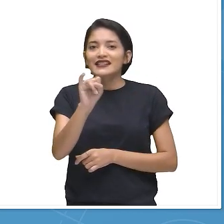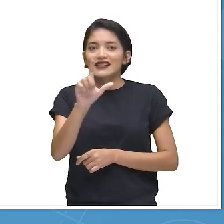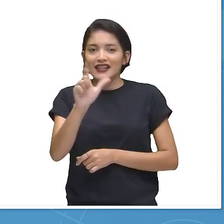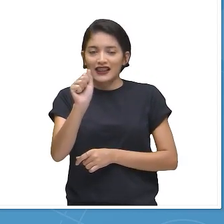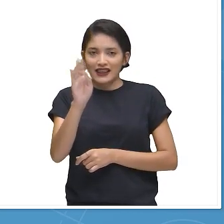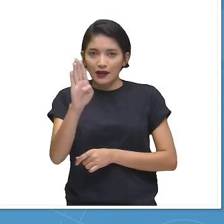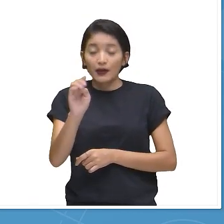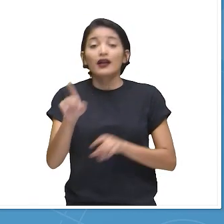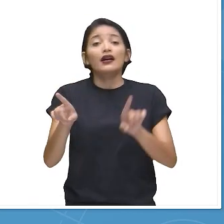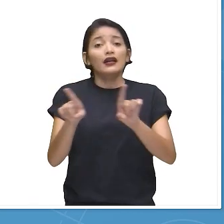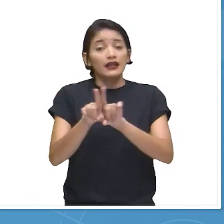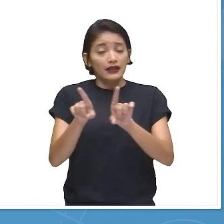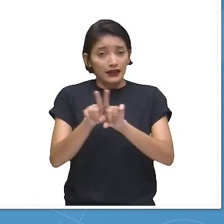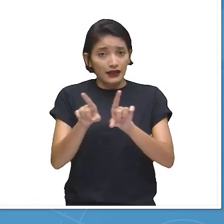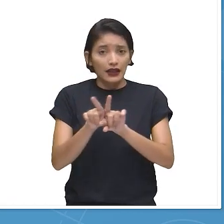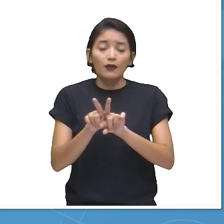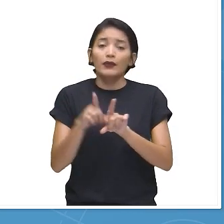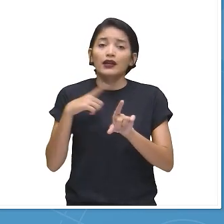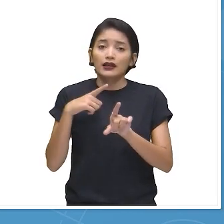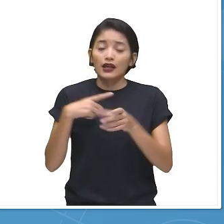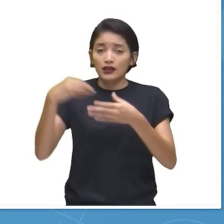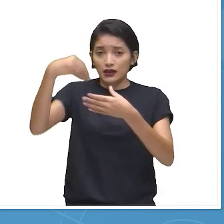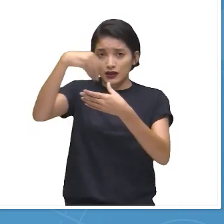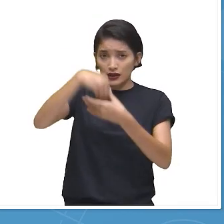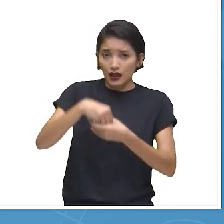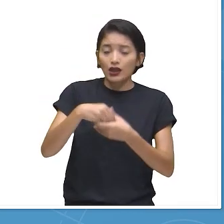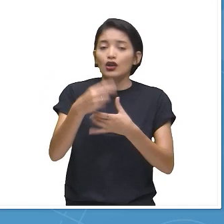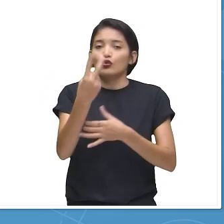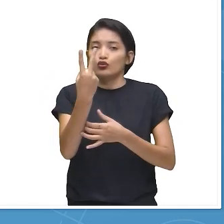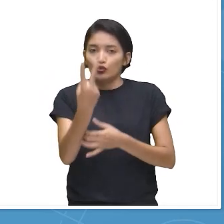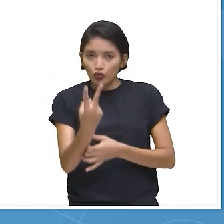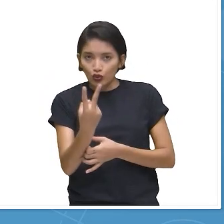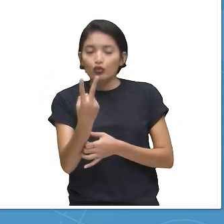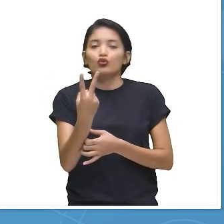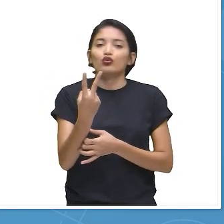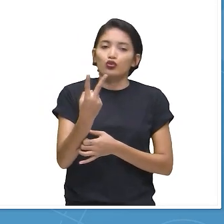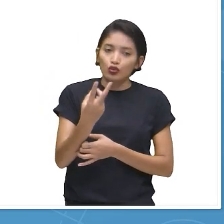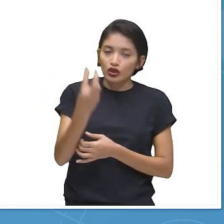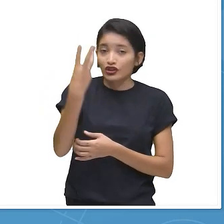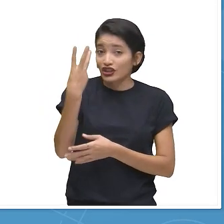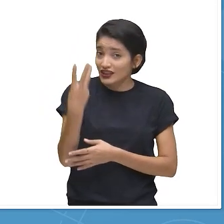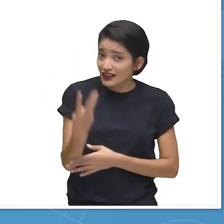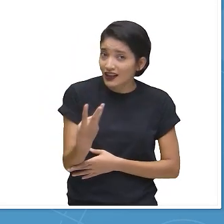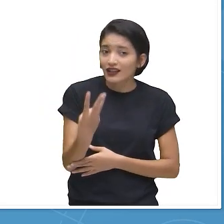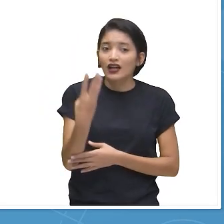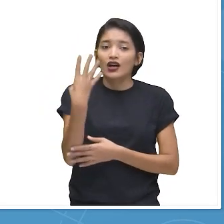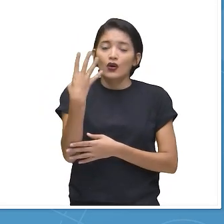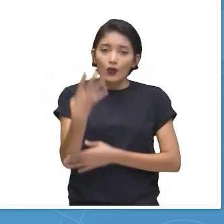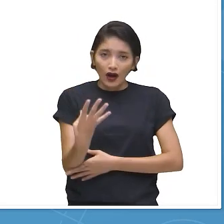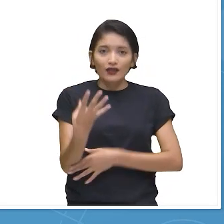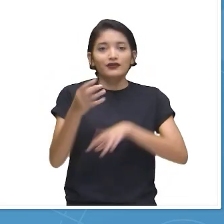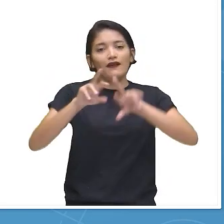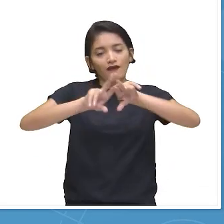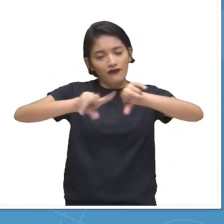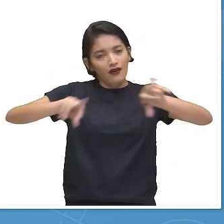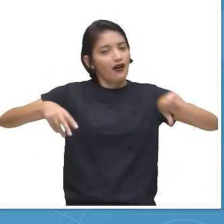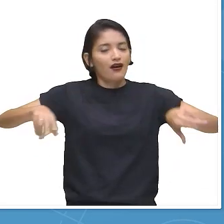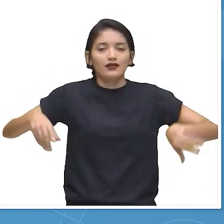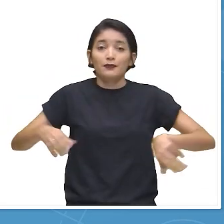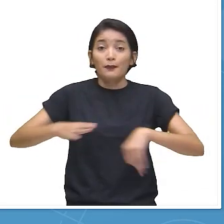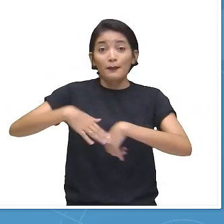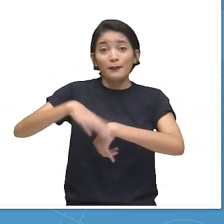também palavras constituídas, formadas de 2, de 3, de 4 e de